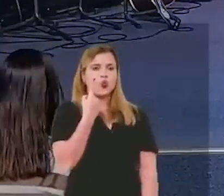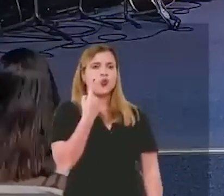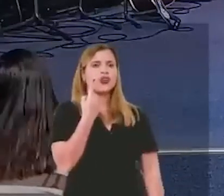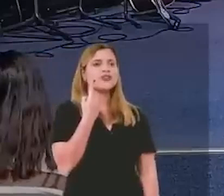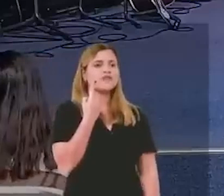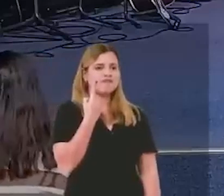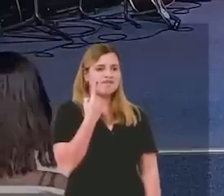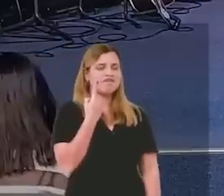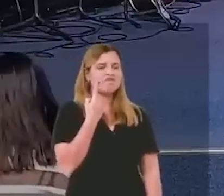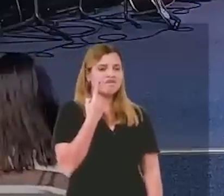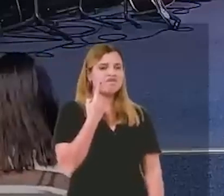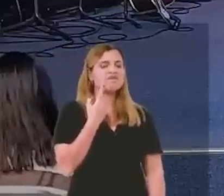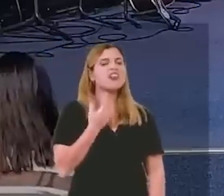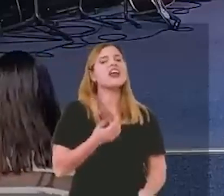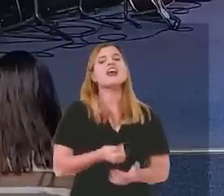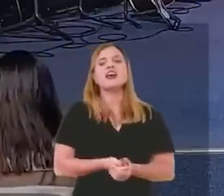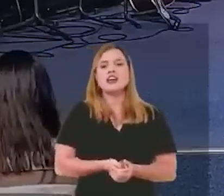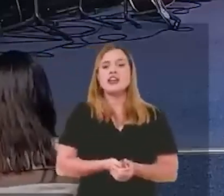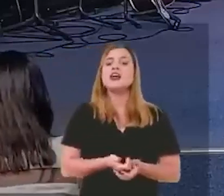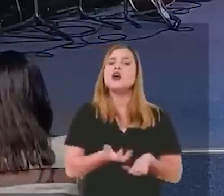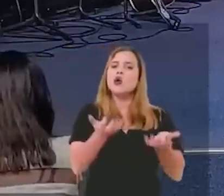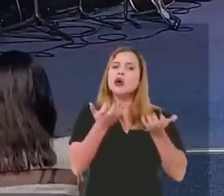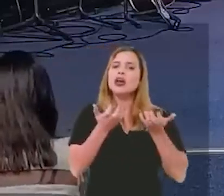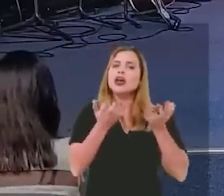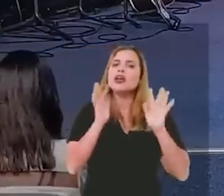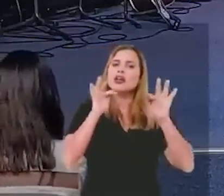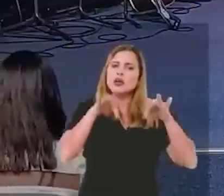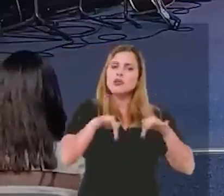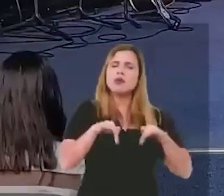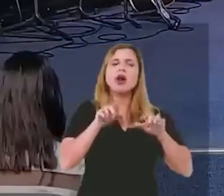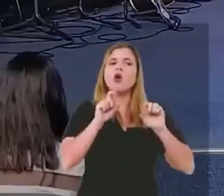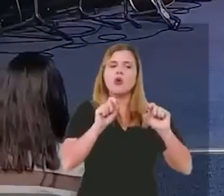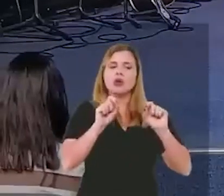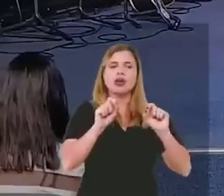duas aplicações. A primeira delas: